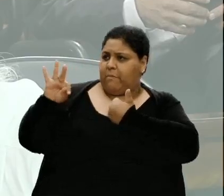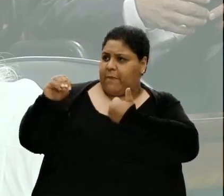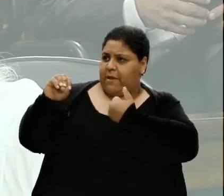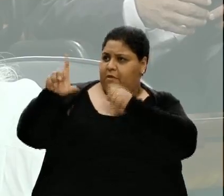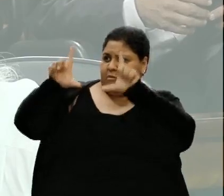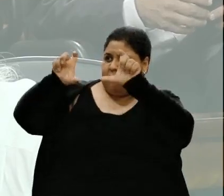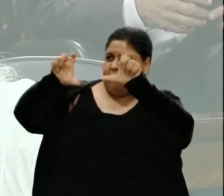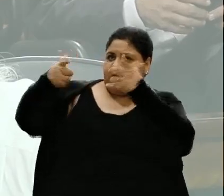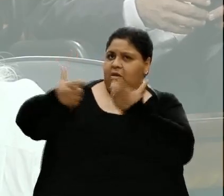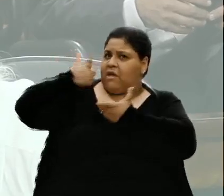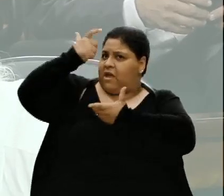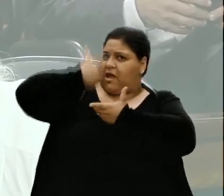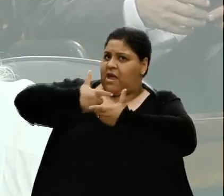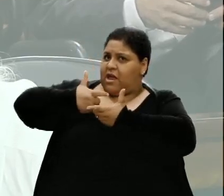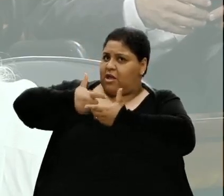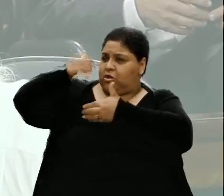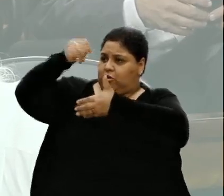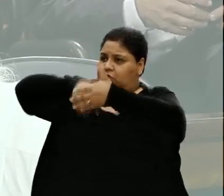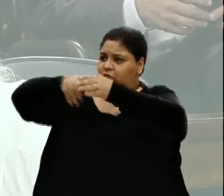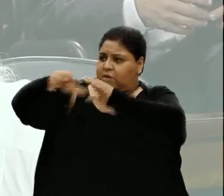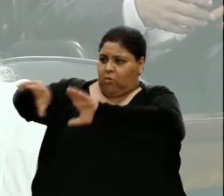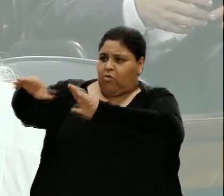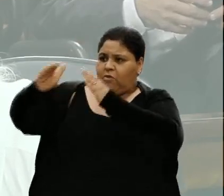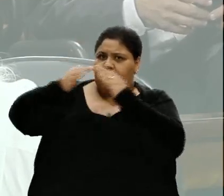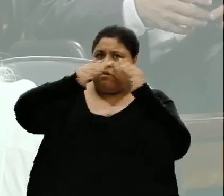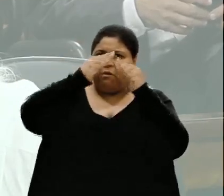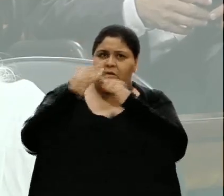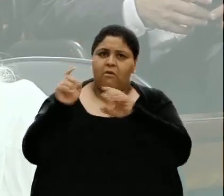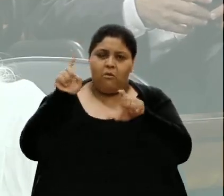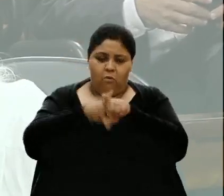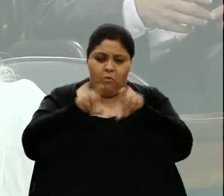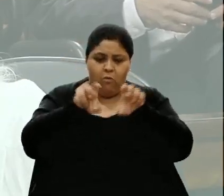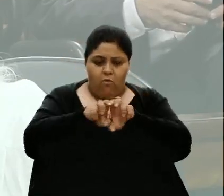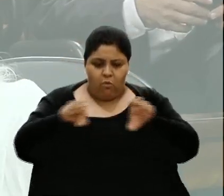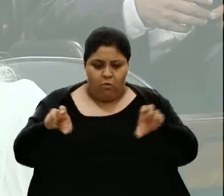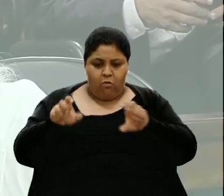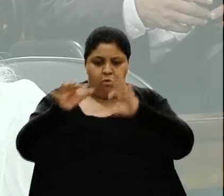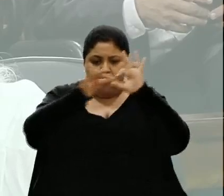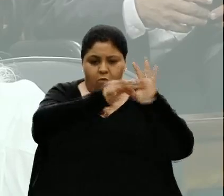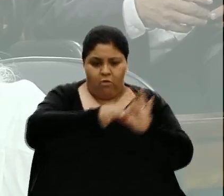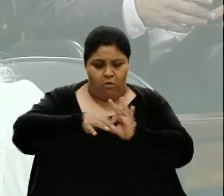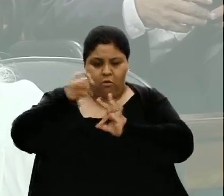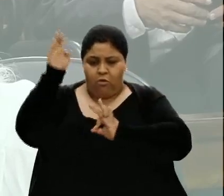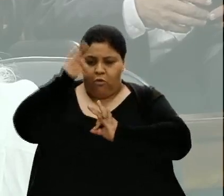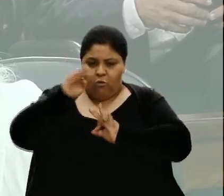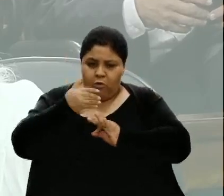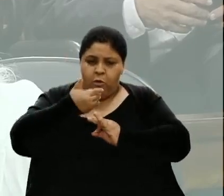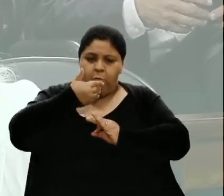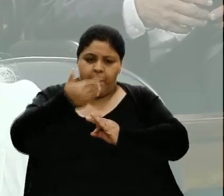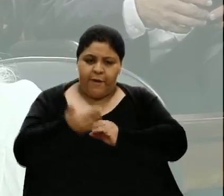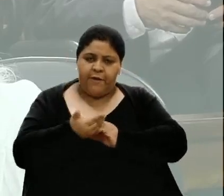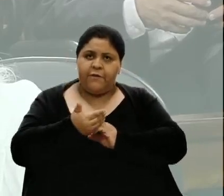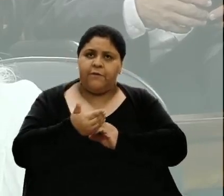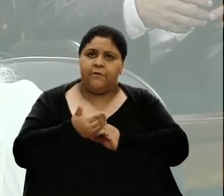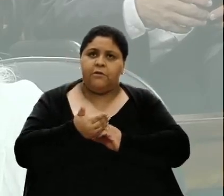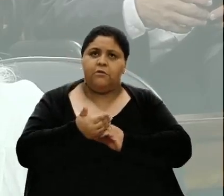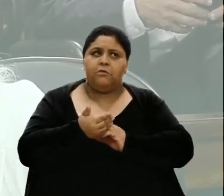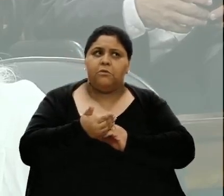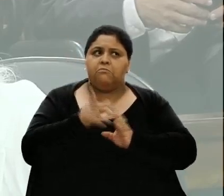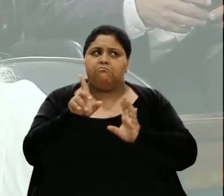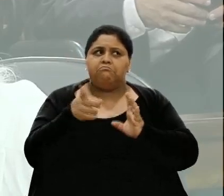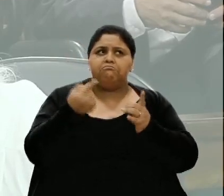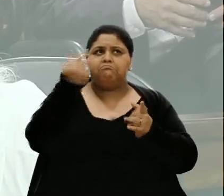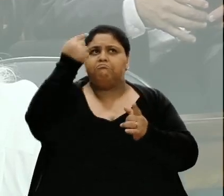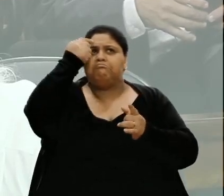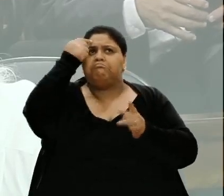Falou, acha, Beto, que a gente ia votar contra as moradias? Não, porque a bancada do União Brasil veio pedir para a gente e que falou um monte de coisa que deixou nós